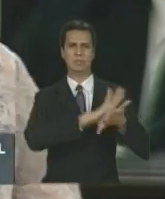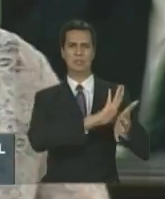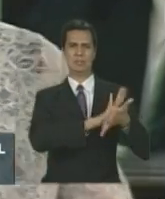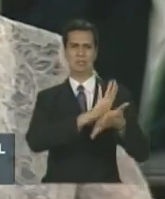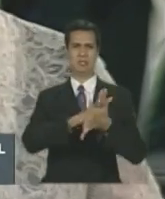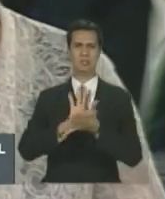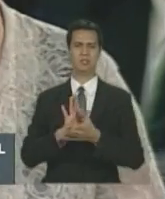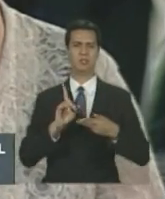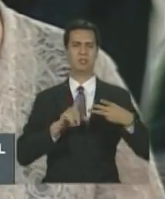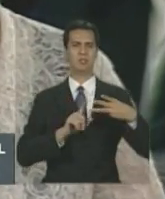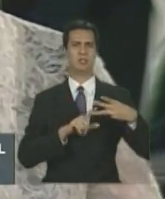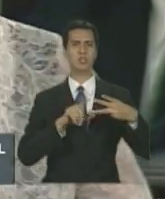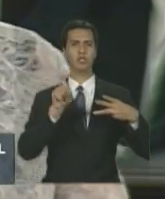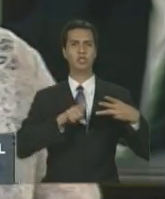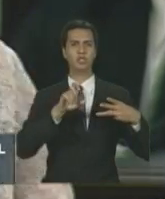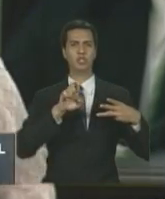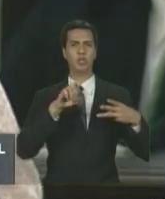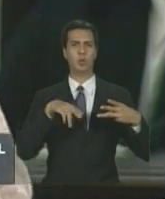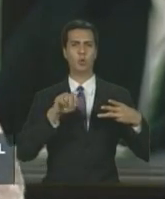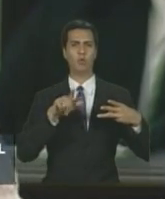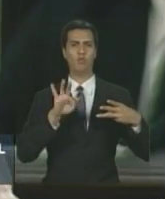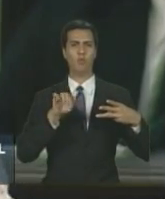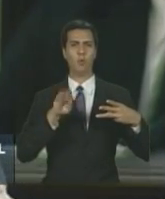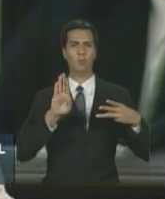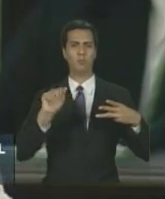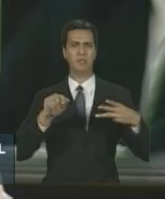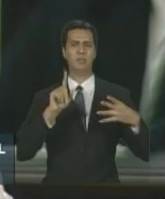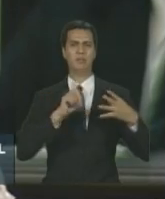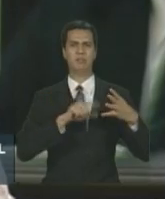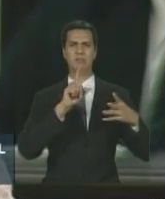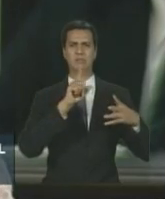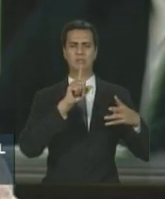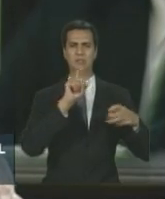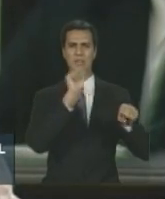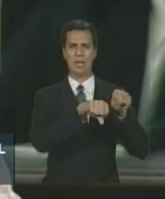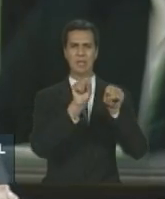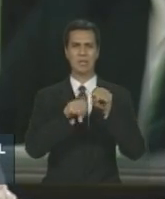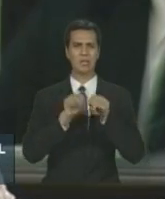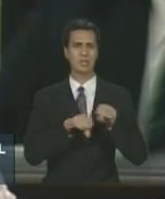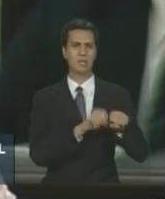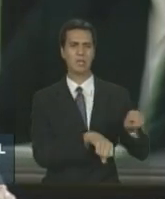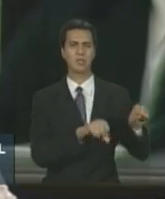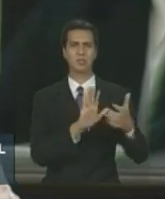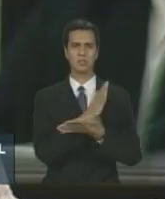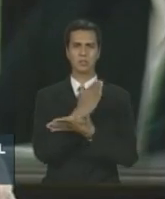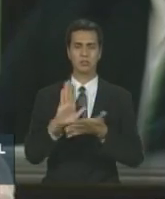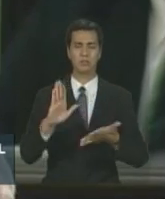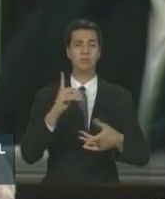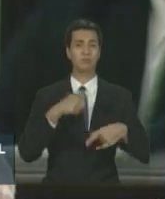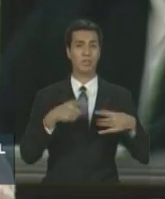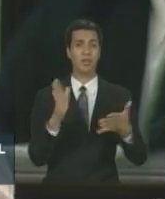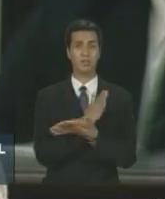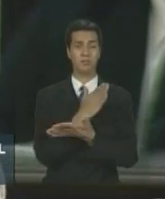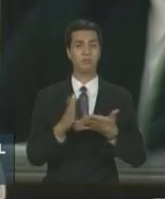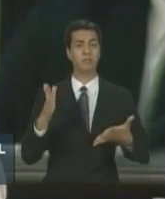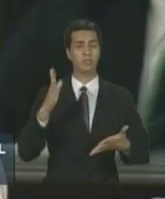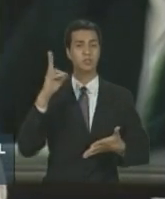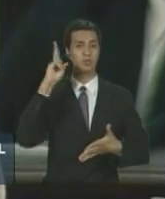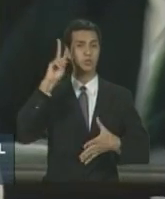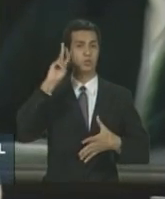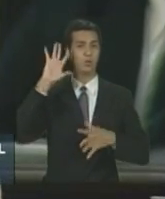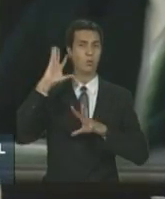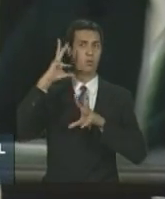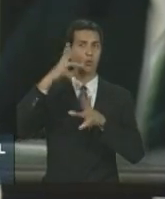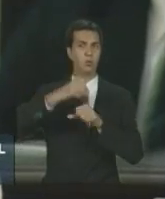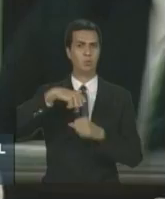também da xenofobia que aparece em certas ocasiões, em momentos críticos da história da